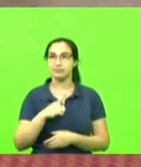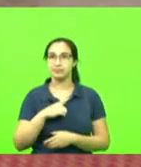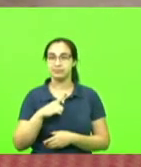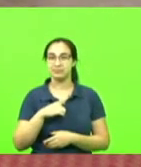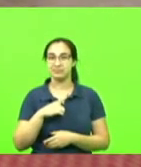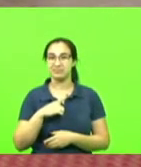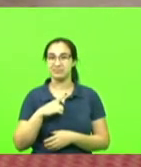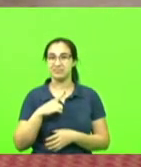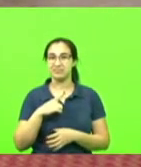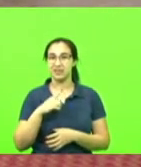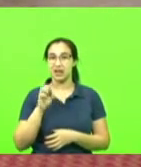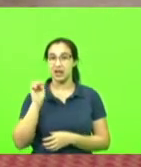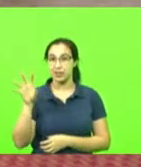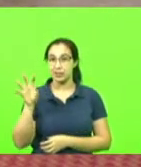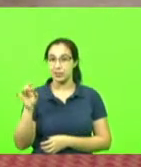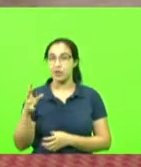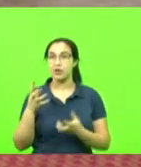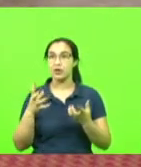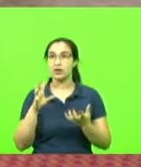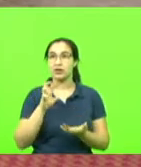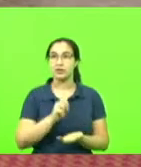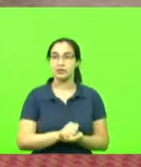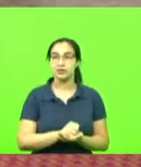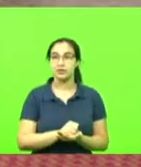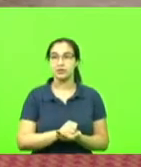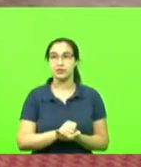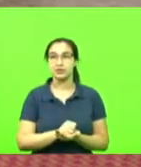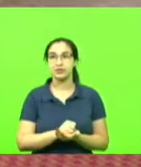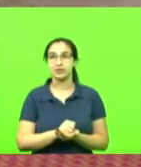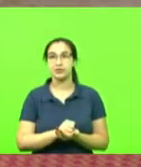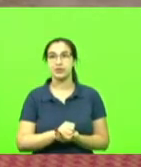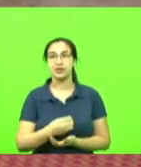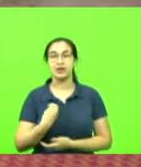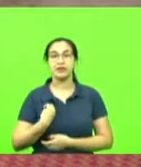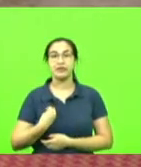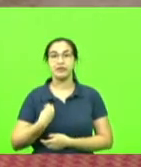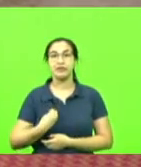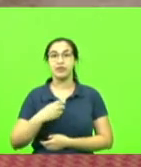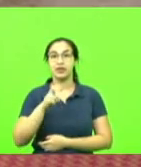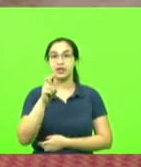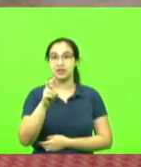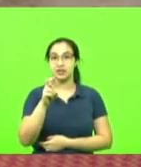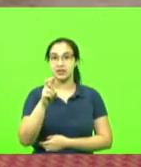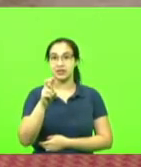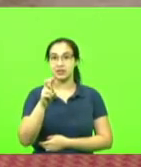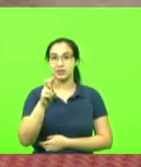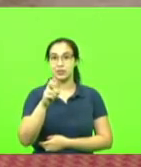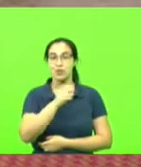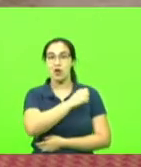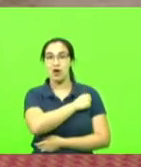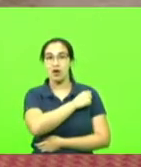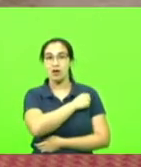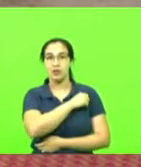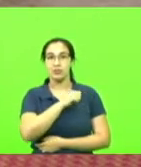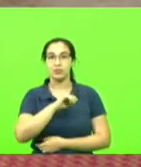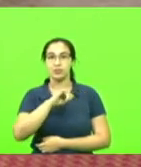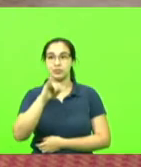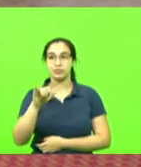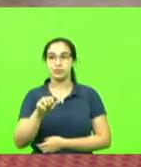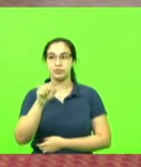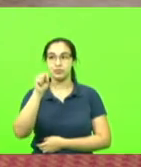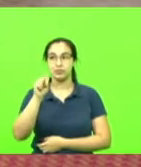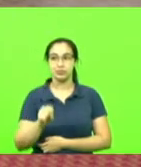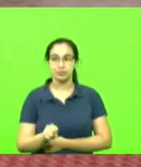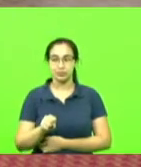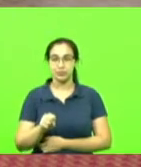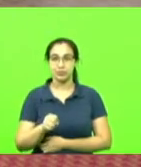eu quero registrar aqui a presença de 5 alunos de Jaraguá do Sul, do Parlamento Jovem,